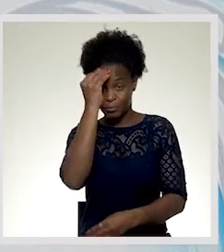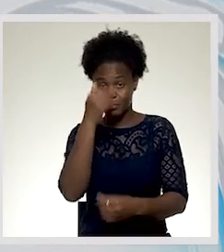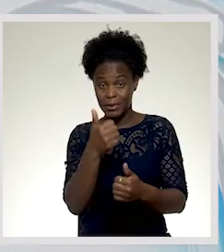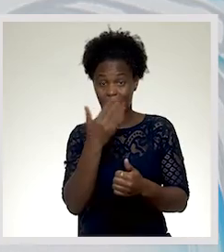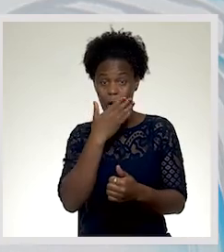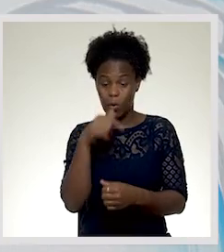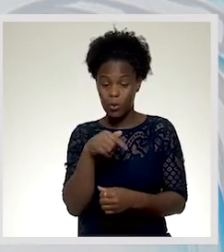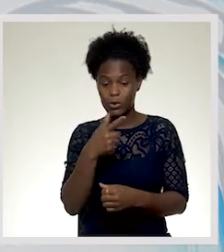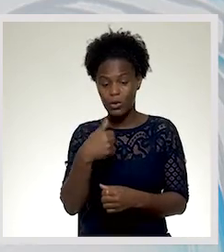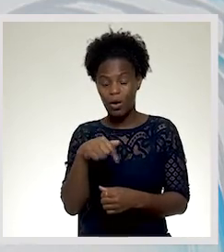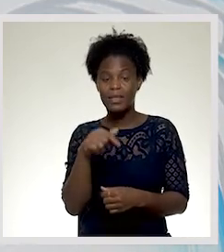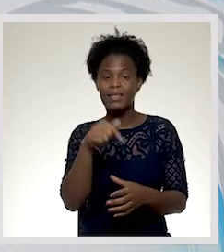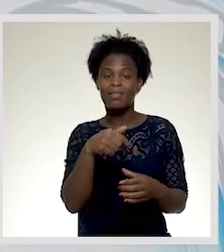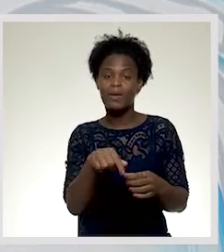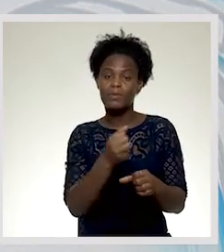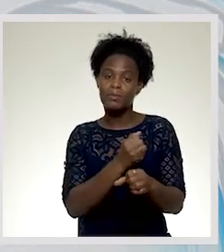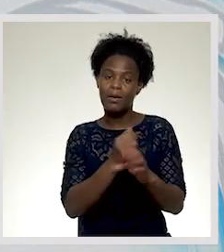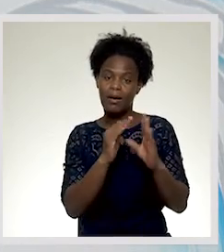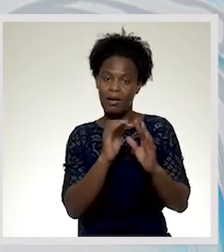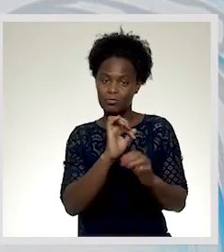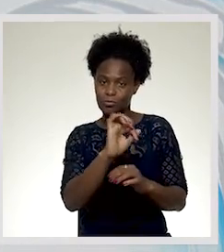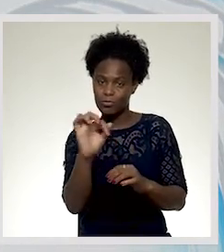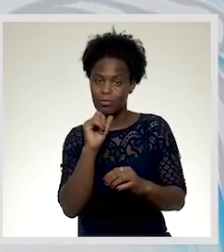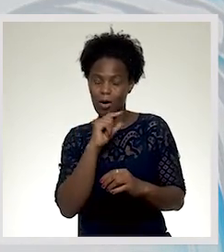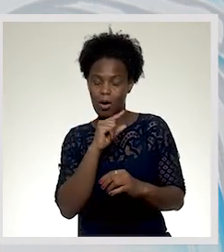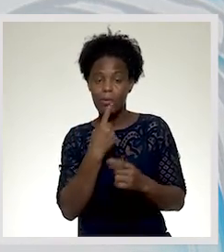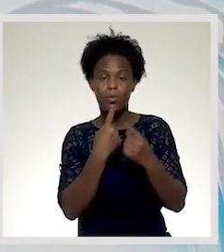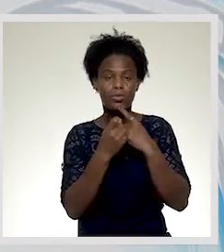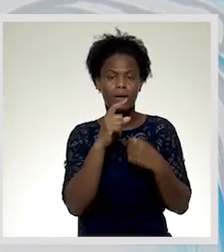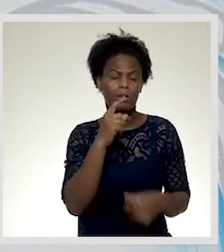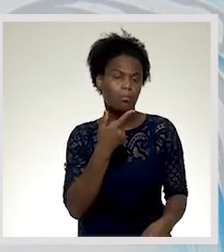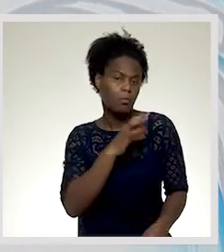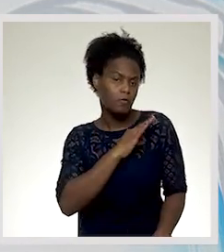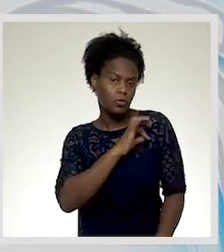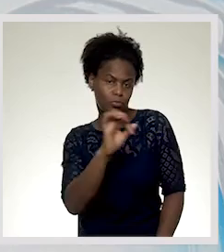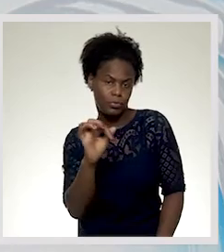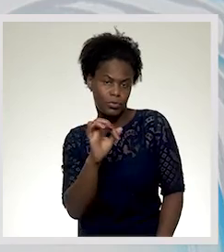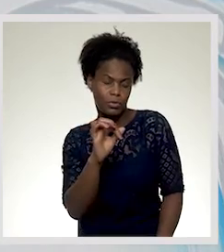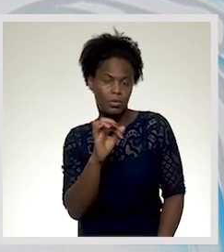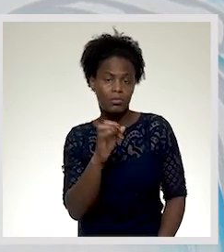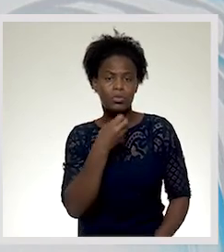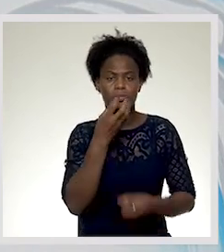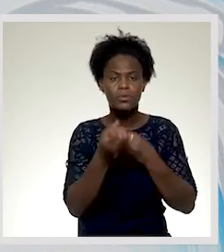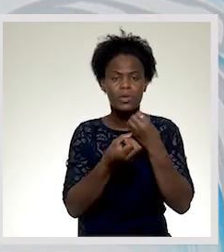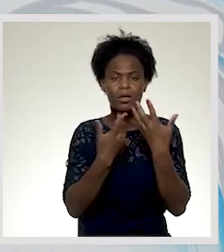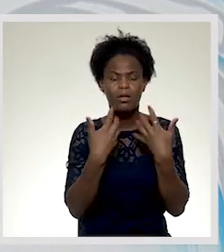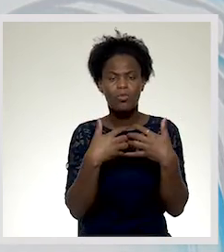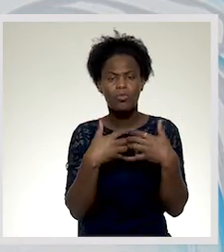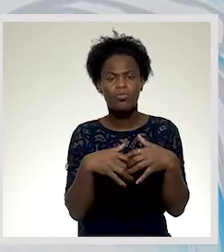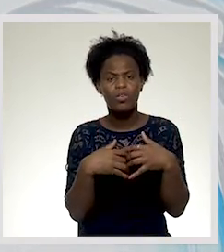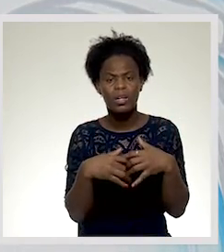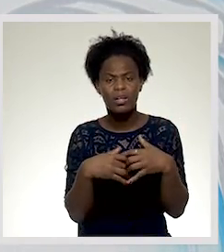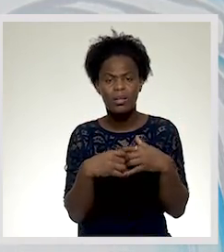Para consolidar a nossa aula de hoje, vamos ter aqui um trabalho de casa em que vocês podem perguntar ao vosso professor, esclarecer